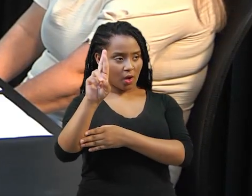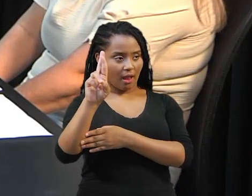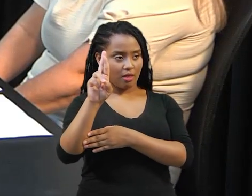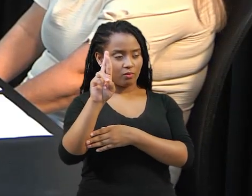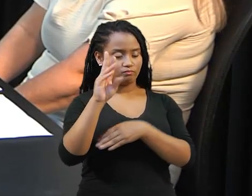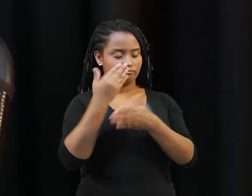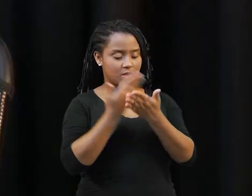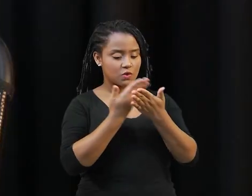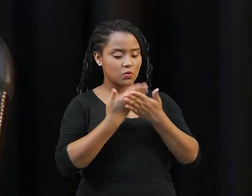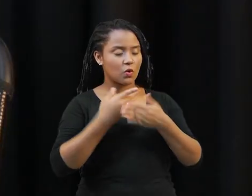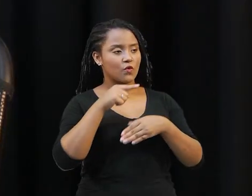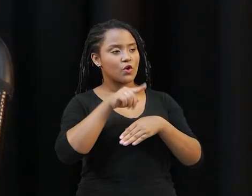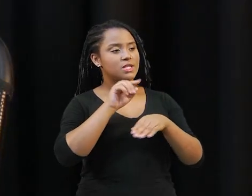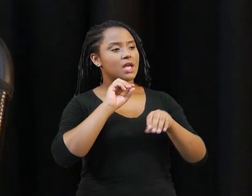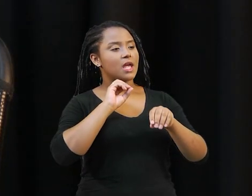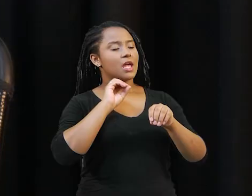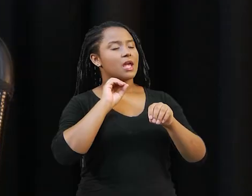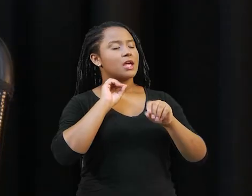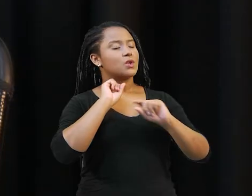morte cerebral e